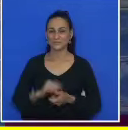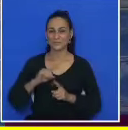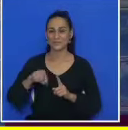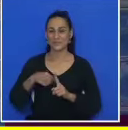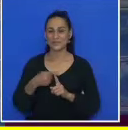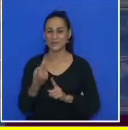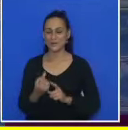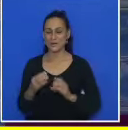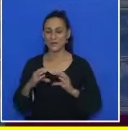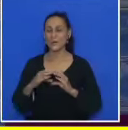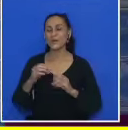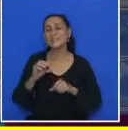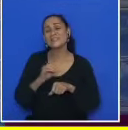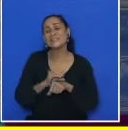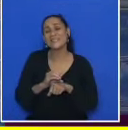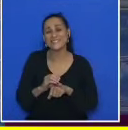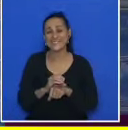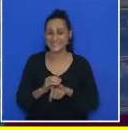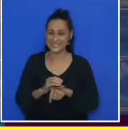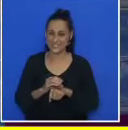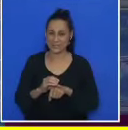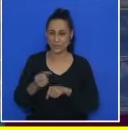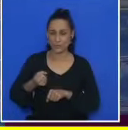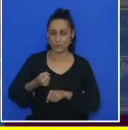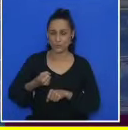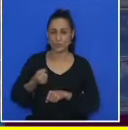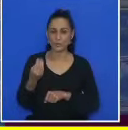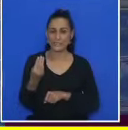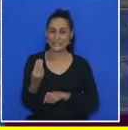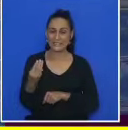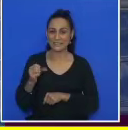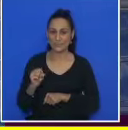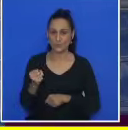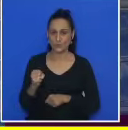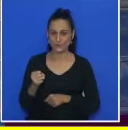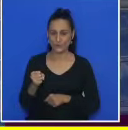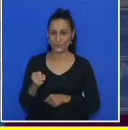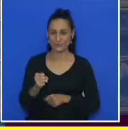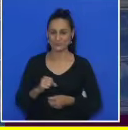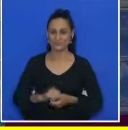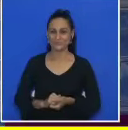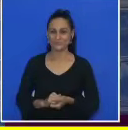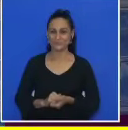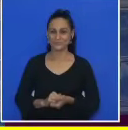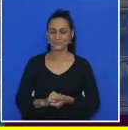Mais uma bola chegando. Cinza, número 38. Cinza, 38.